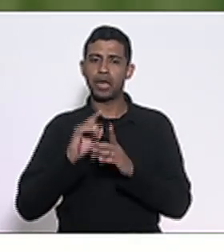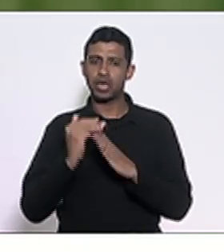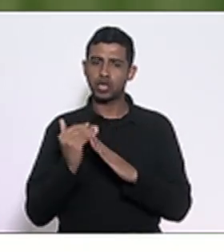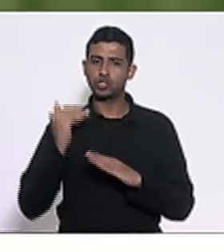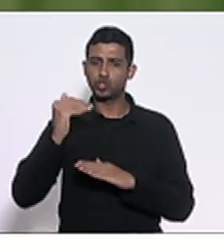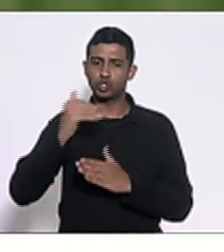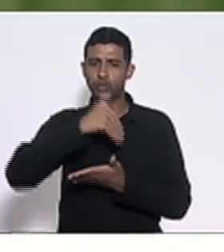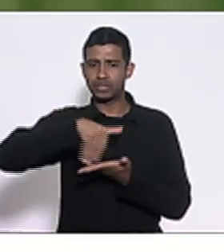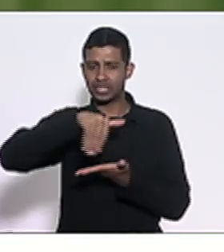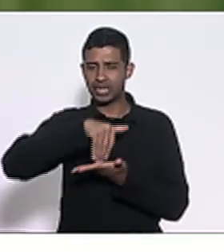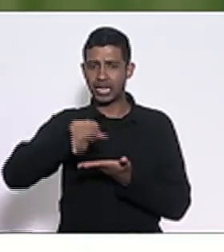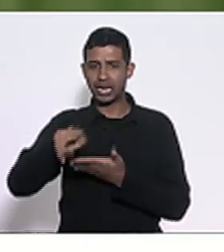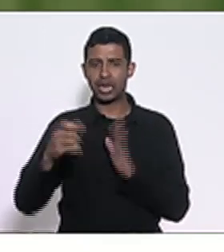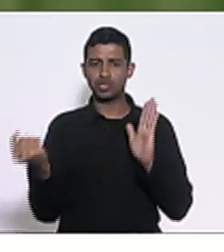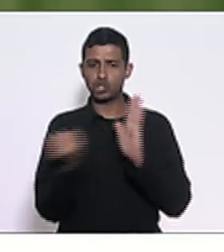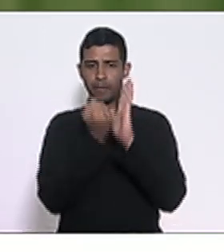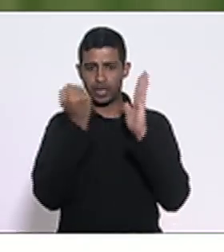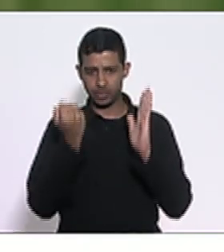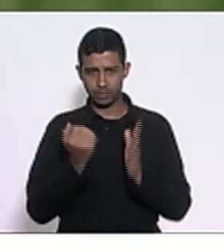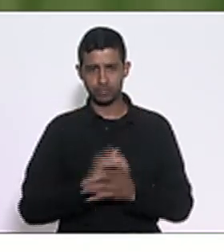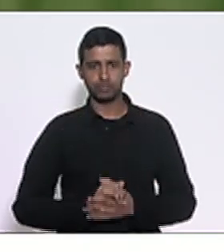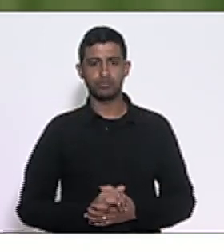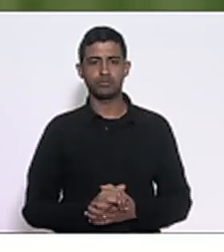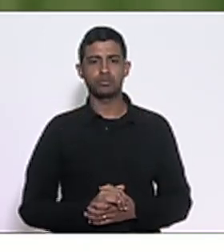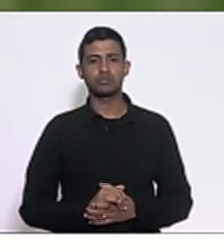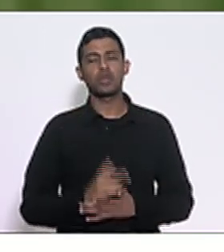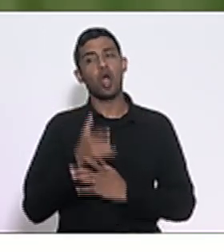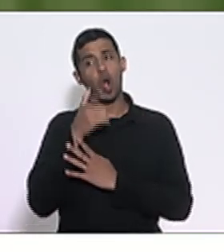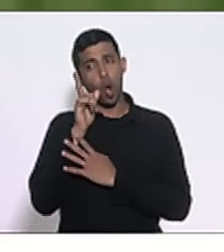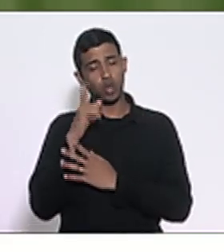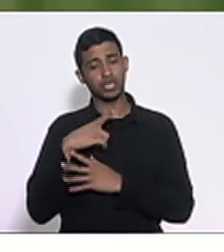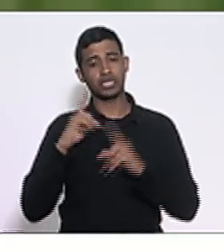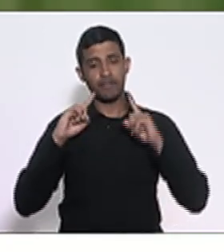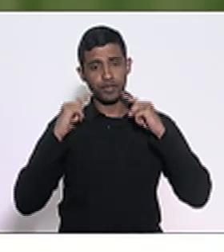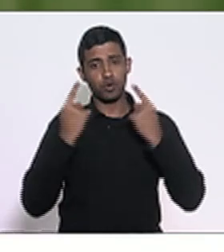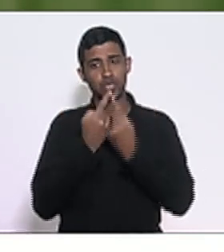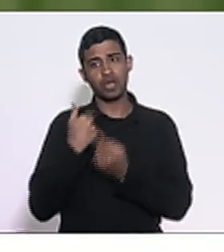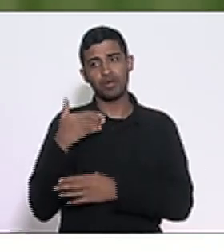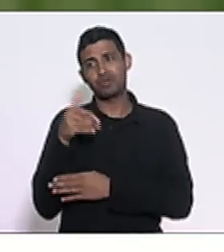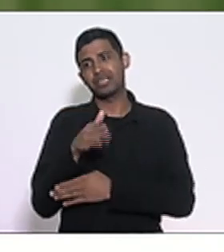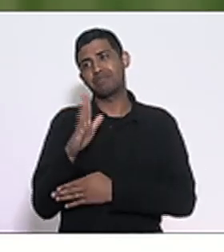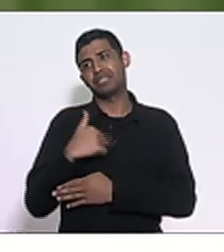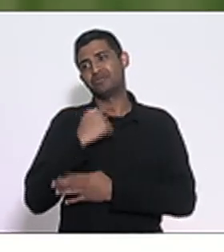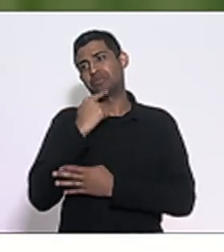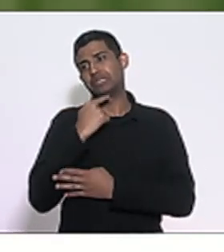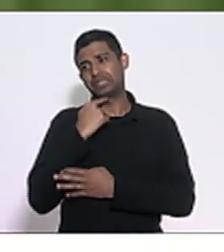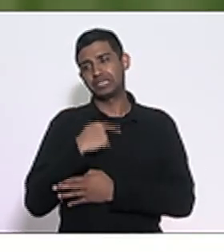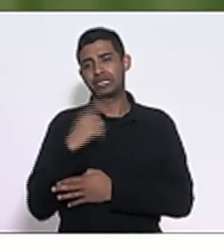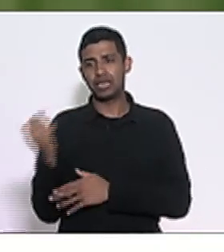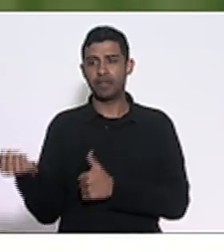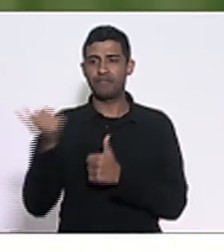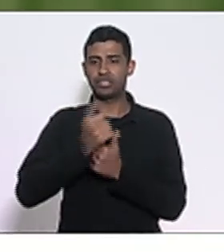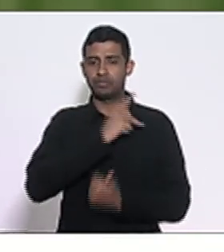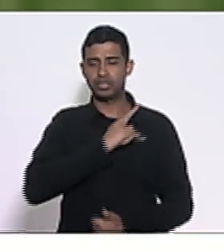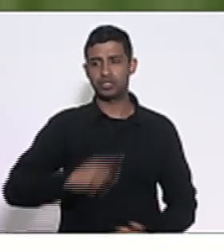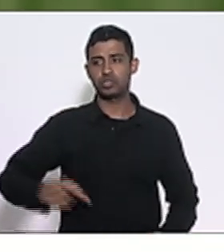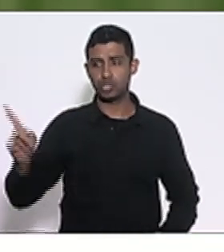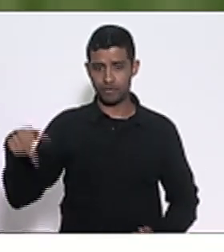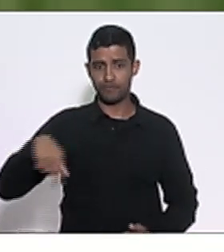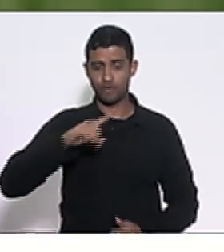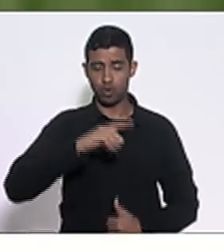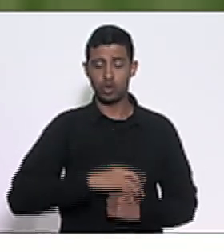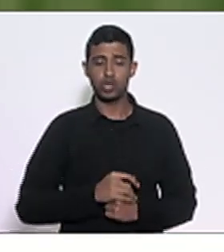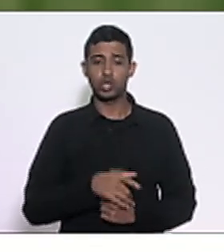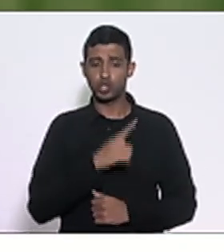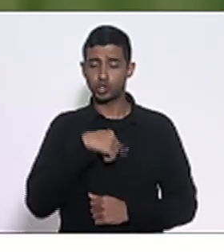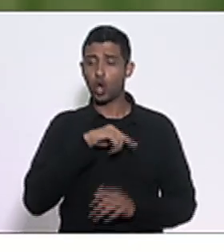de Patrimônio, que é subordinada à Fazenda. Inclusive, ontem tivemos uma reunião, eu iria, mas acabei não podendo ir, meu vice-presidente foi, e nós